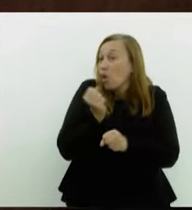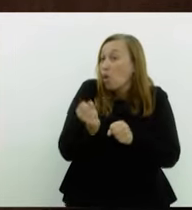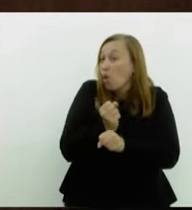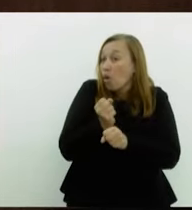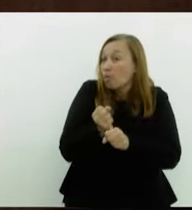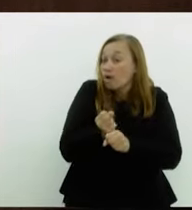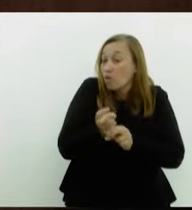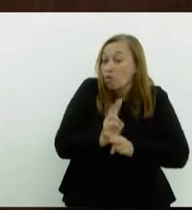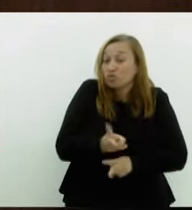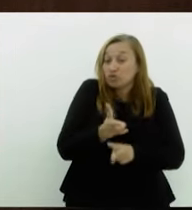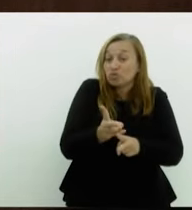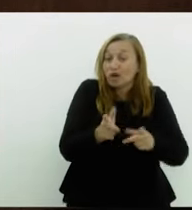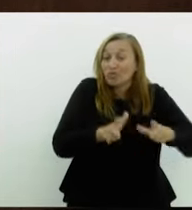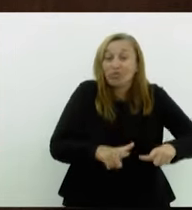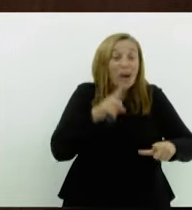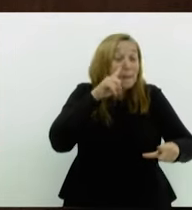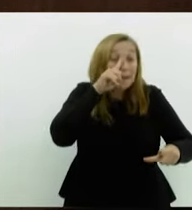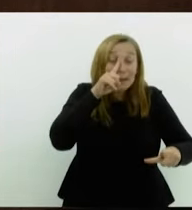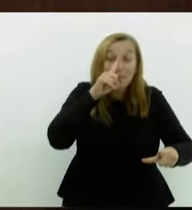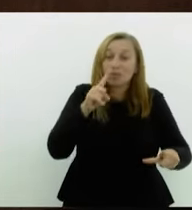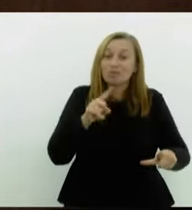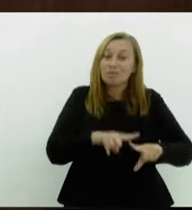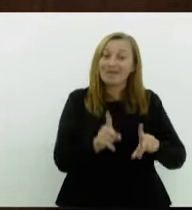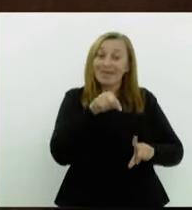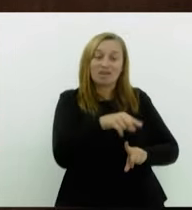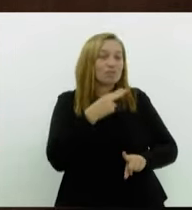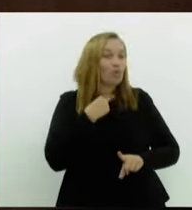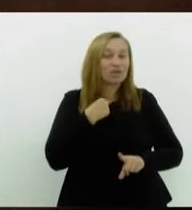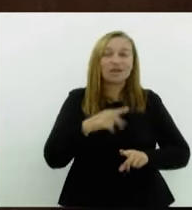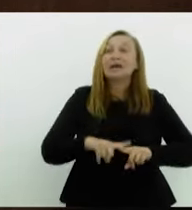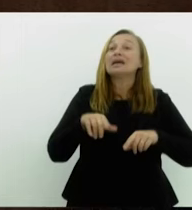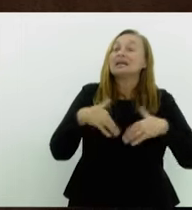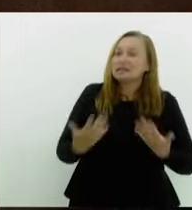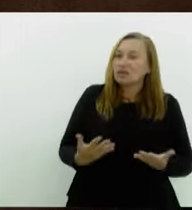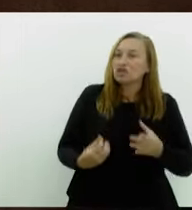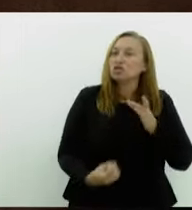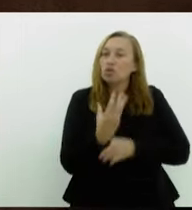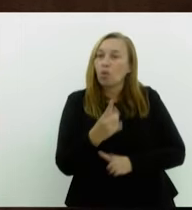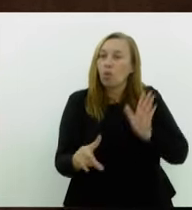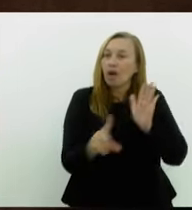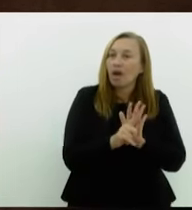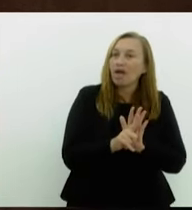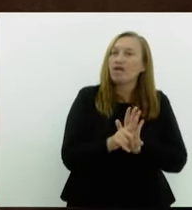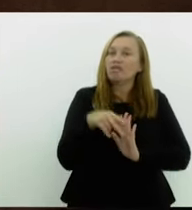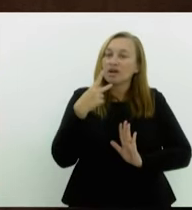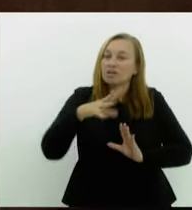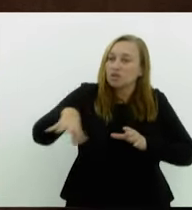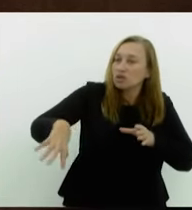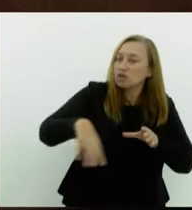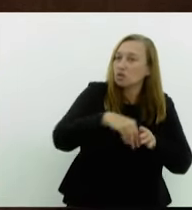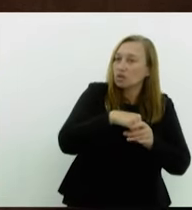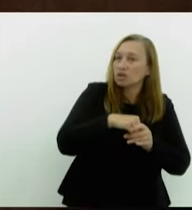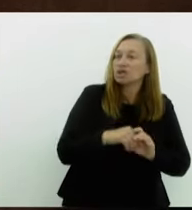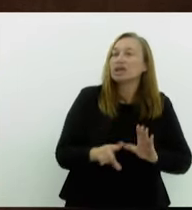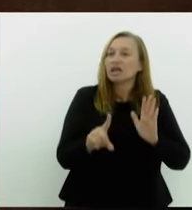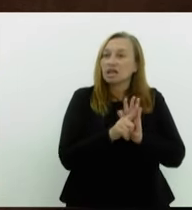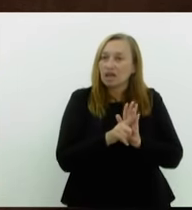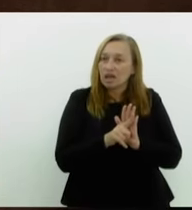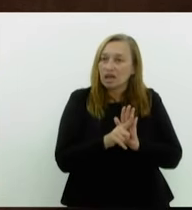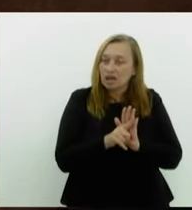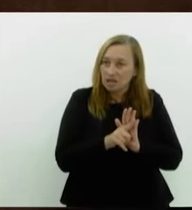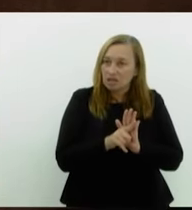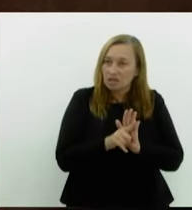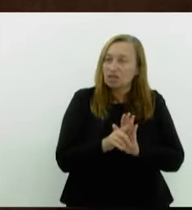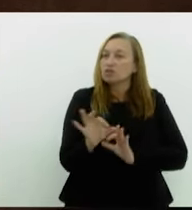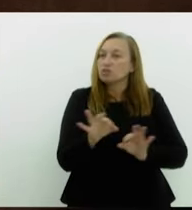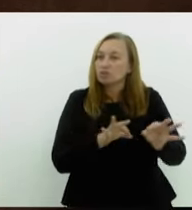áreas que o mapeamento de risco dizia que não podia. A gente fez uma lei dizendo que tinha que incorporar nas leis orgânicas e nos